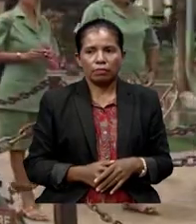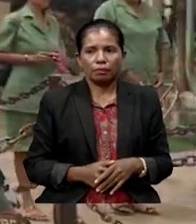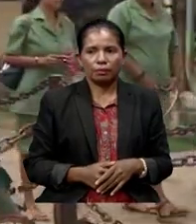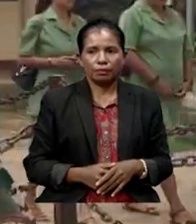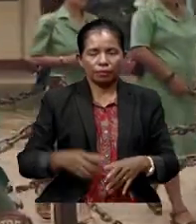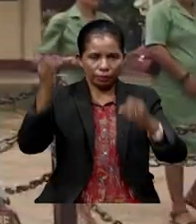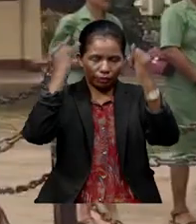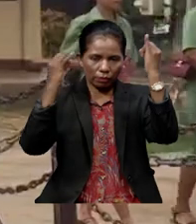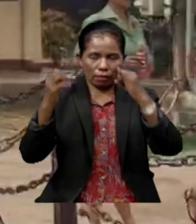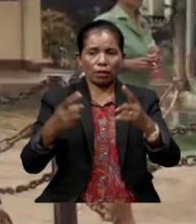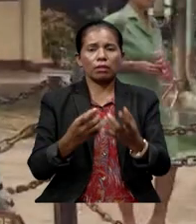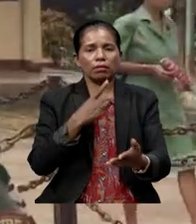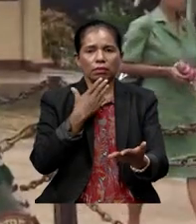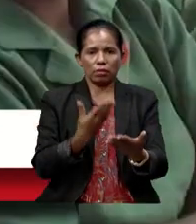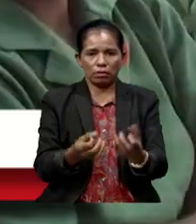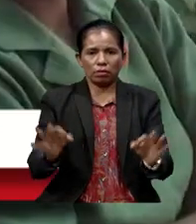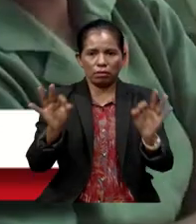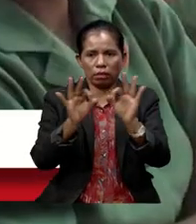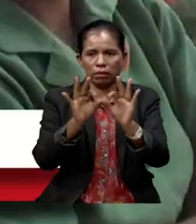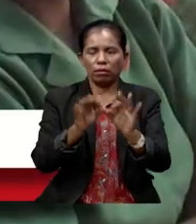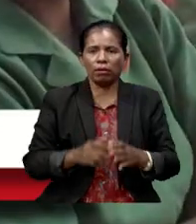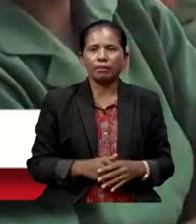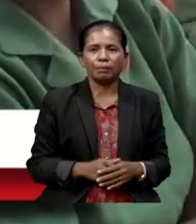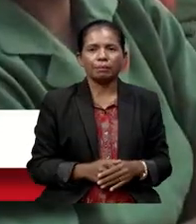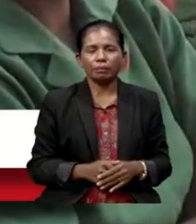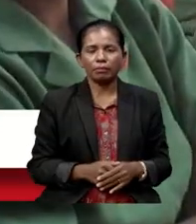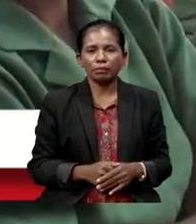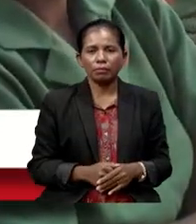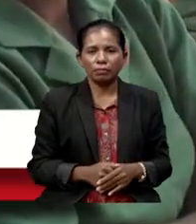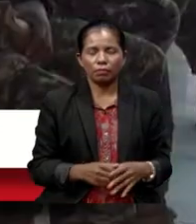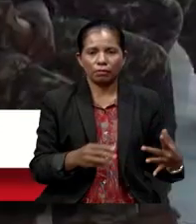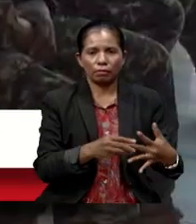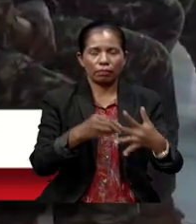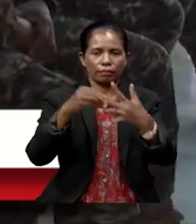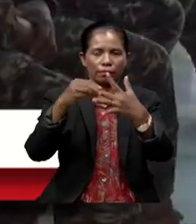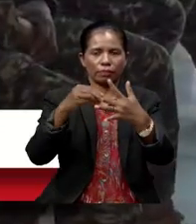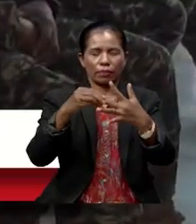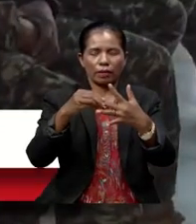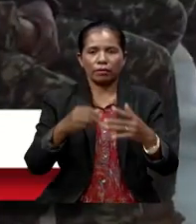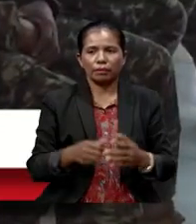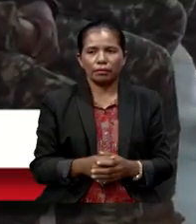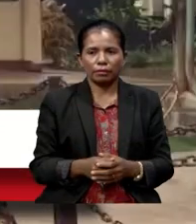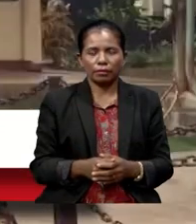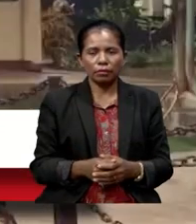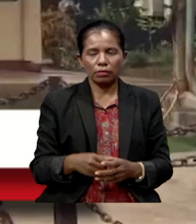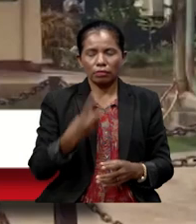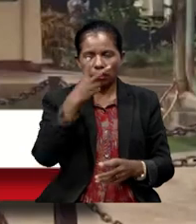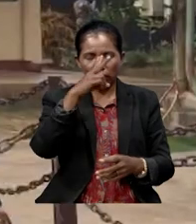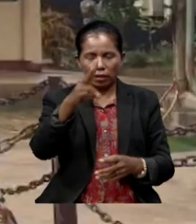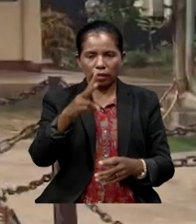formação ida o reni importante. Bem na feito sira, ele ba ame força feminina e